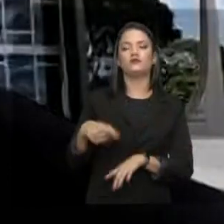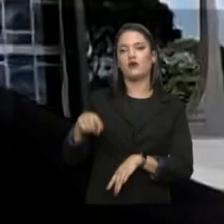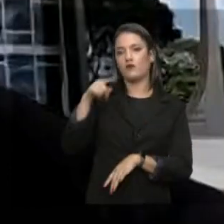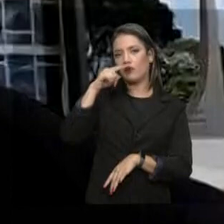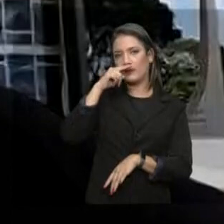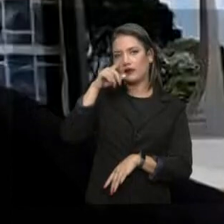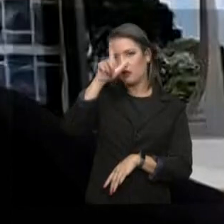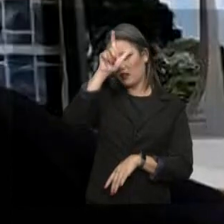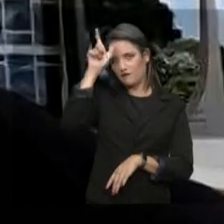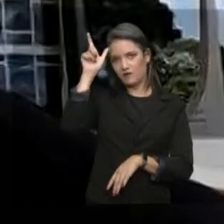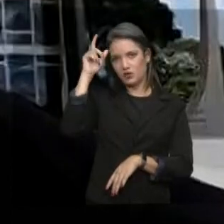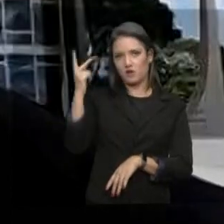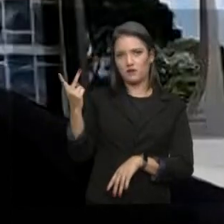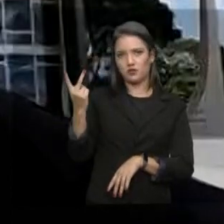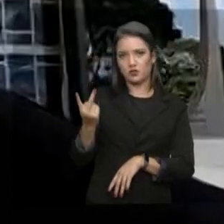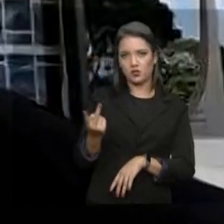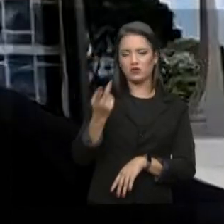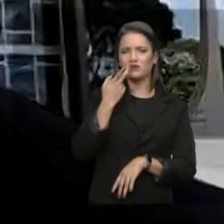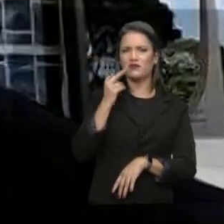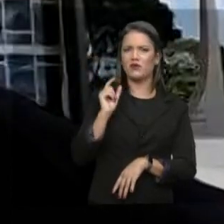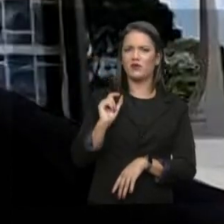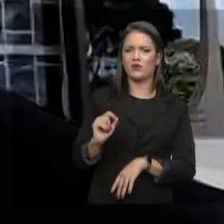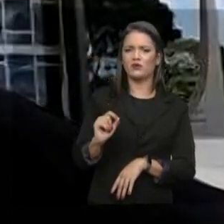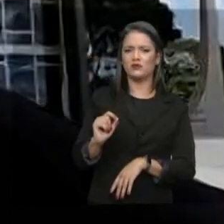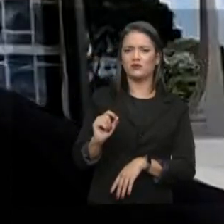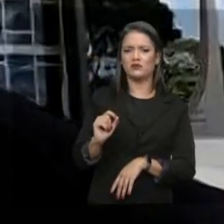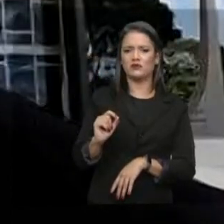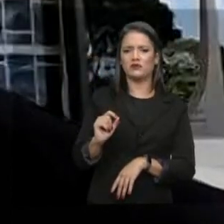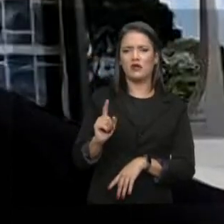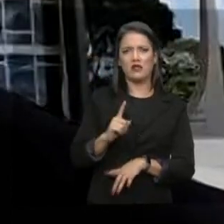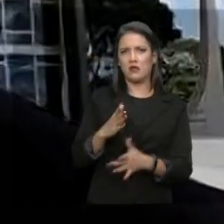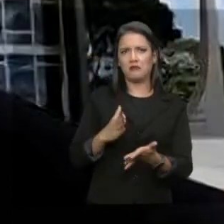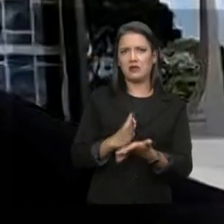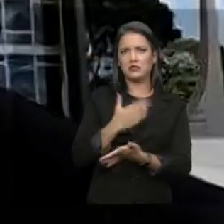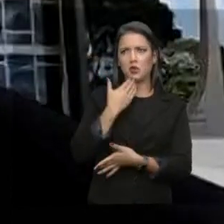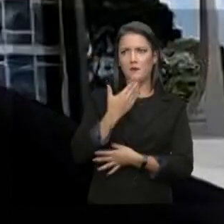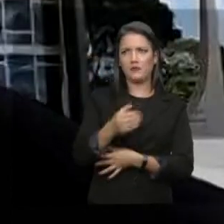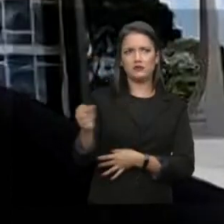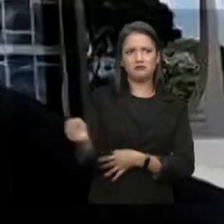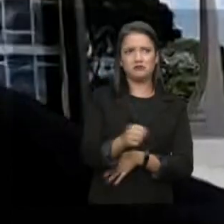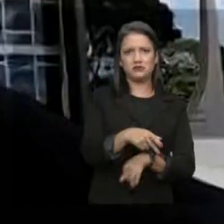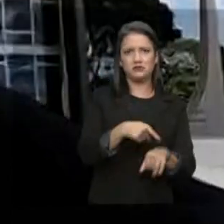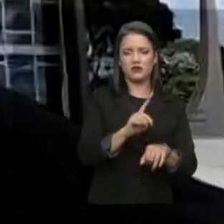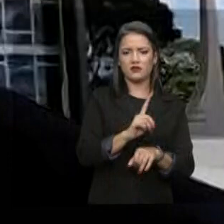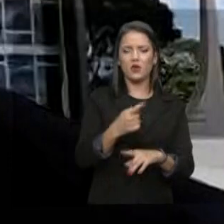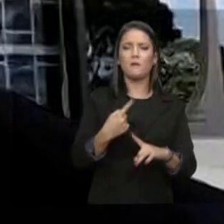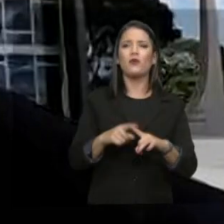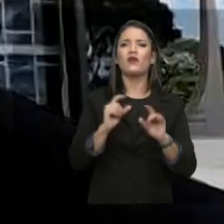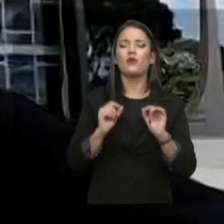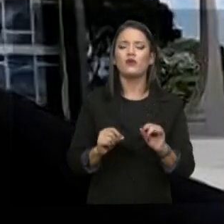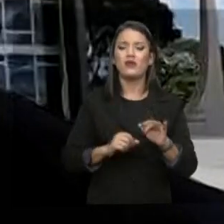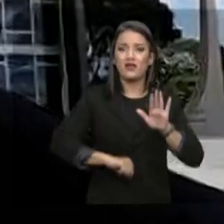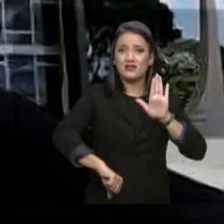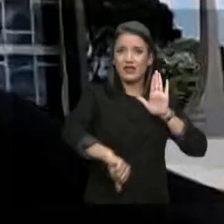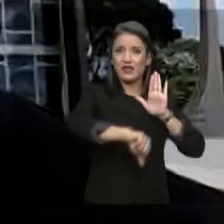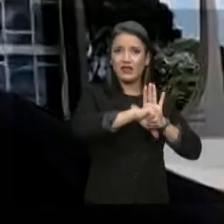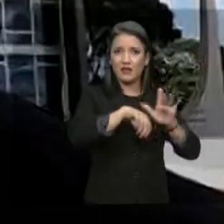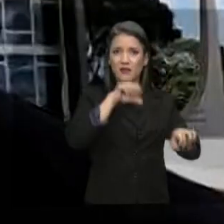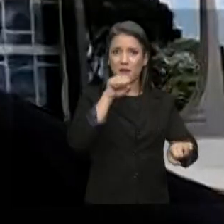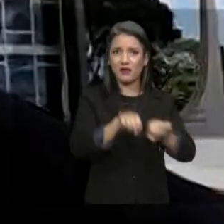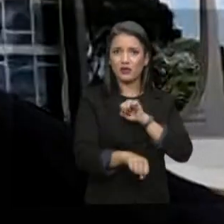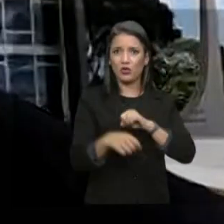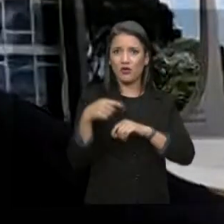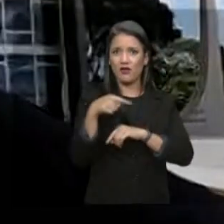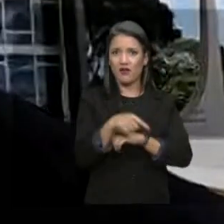pelo ministro Ricardo Lewandowski, posicionou-se no sentido de indeferir o pedido de extradição, sob fundamento em síntese de que o crime de homicídio praticado